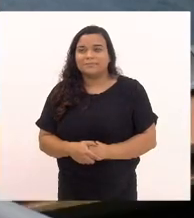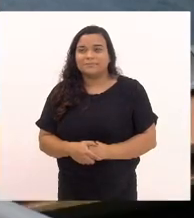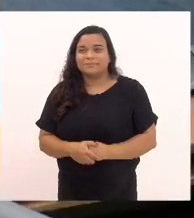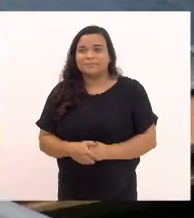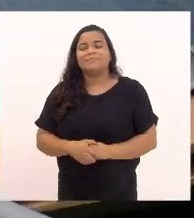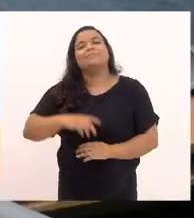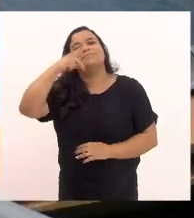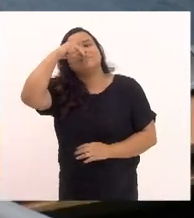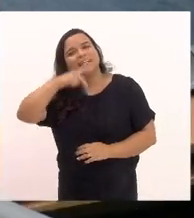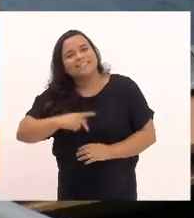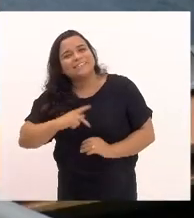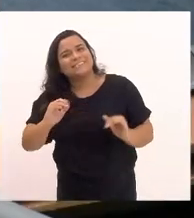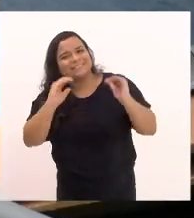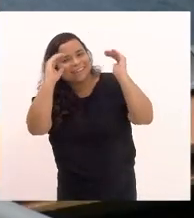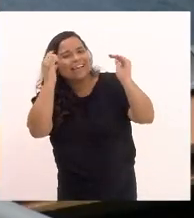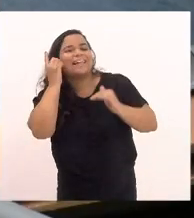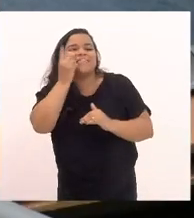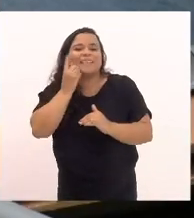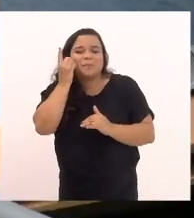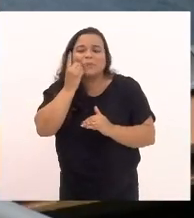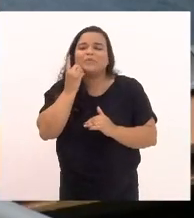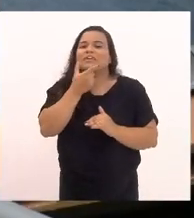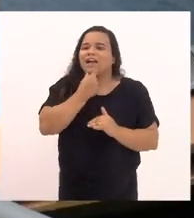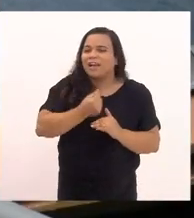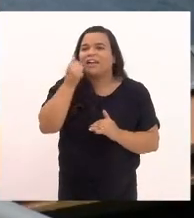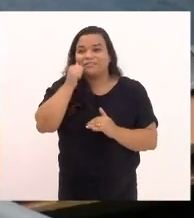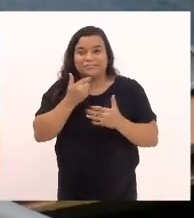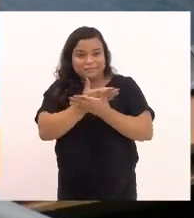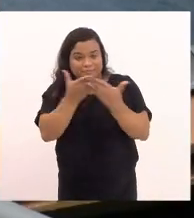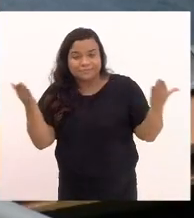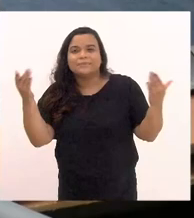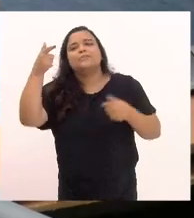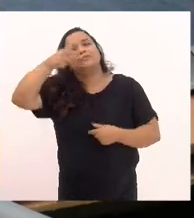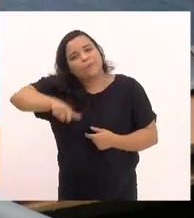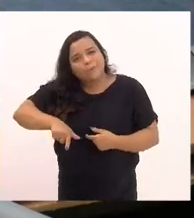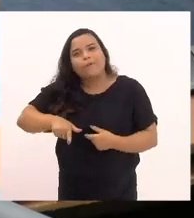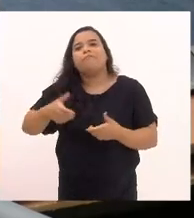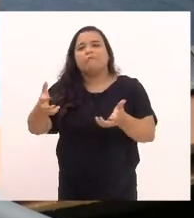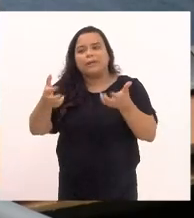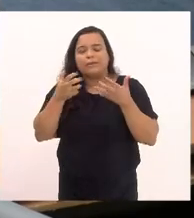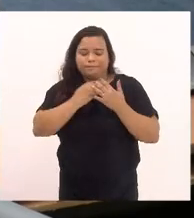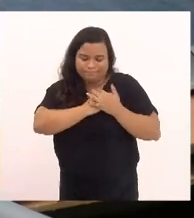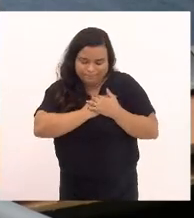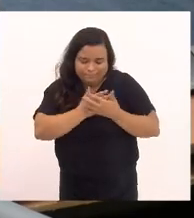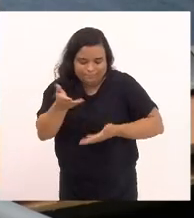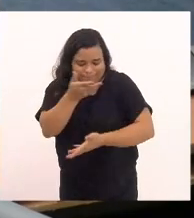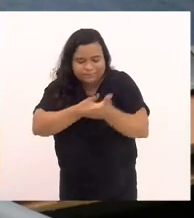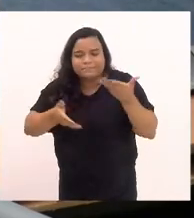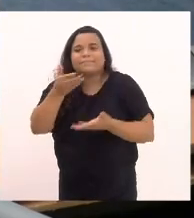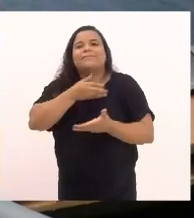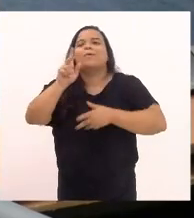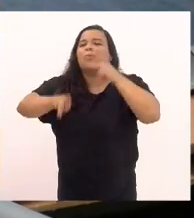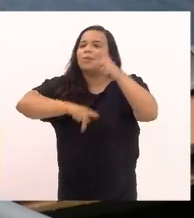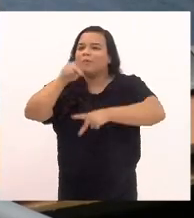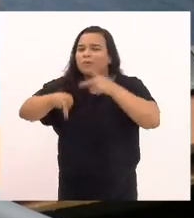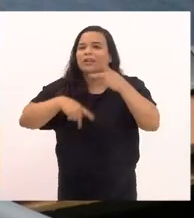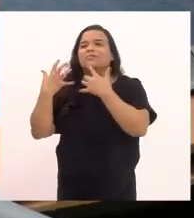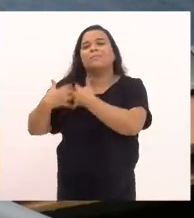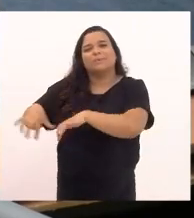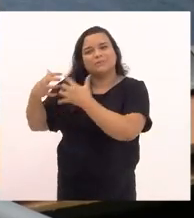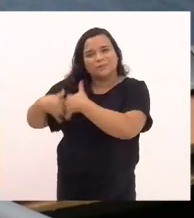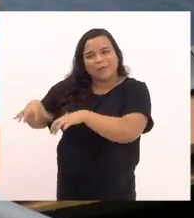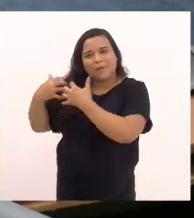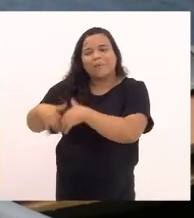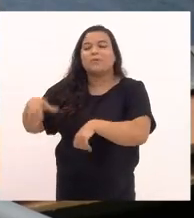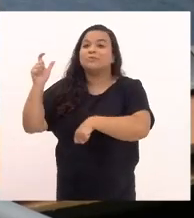Senhor presidente, deputados e deputadas, em primeiro lugar, eu quero mais uma vez me solidarizar com a população petropolitana